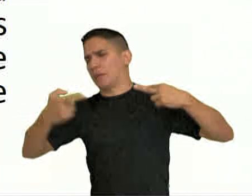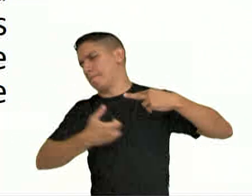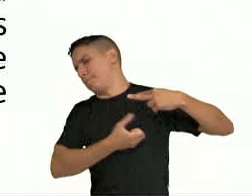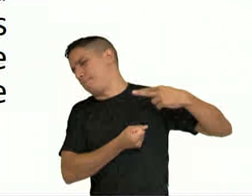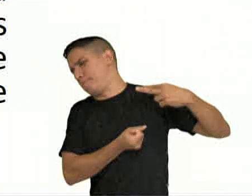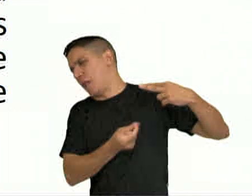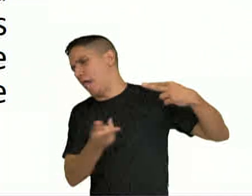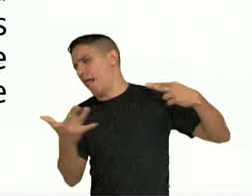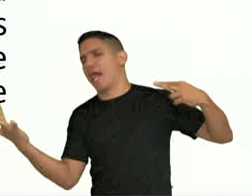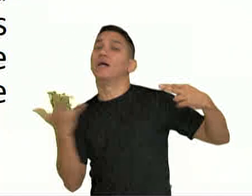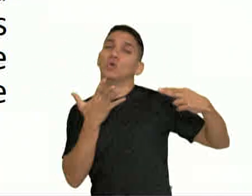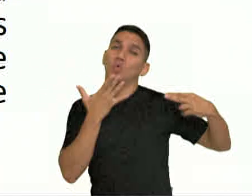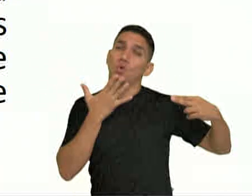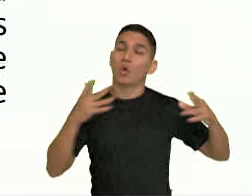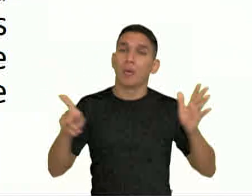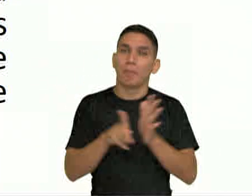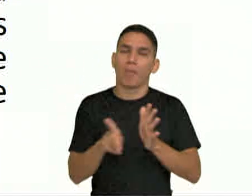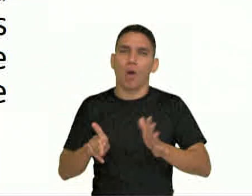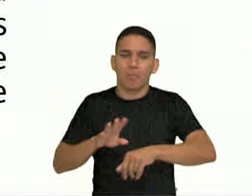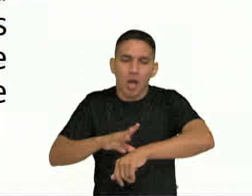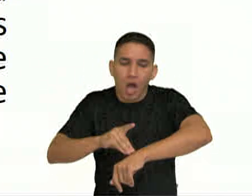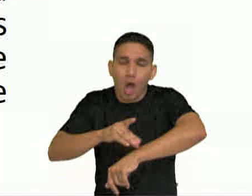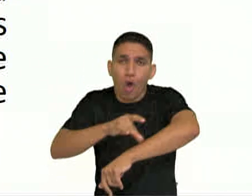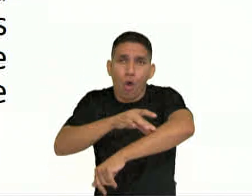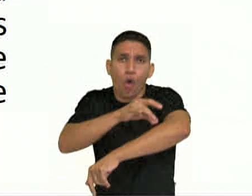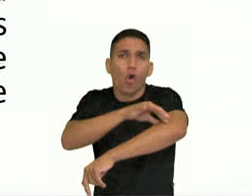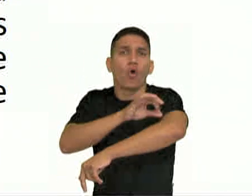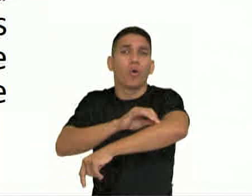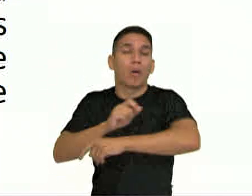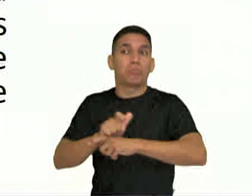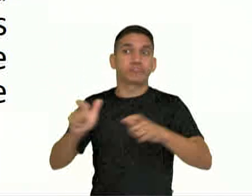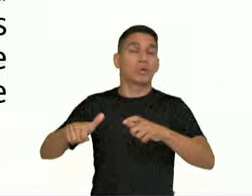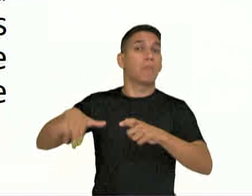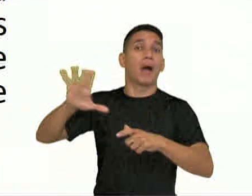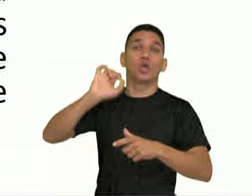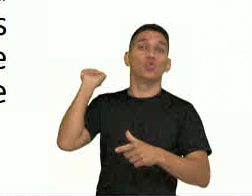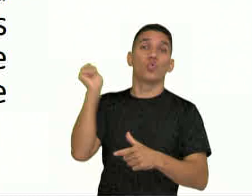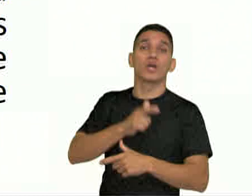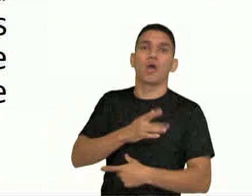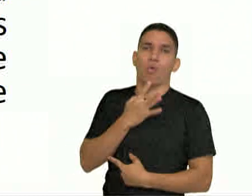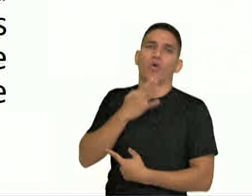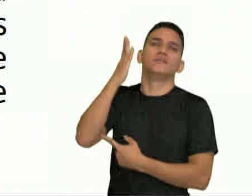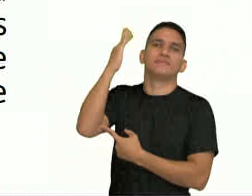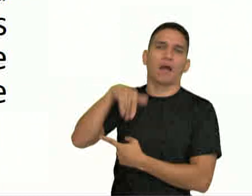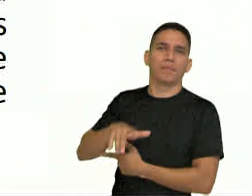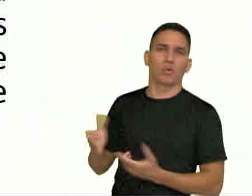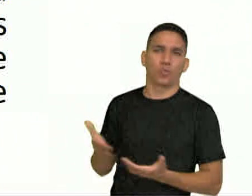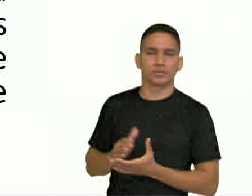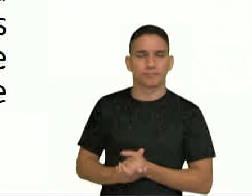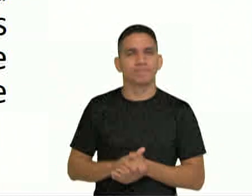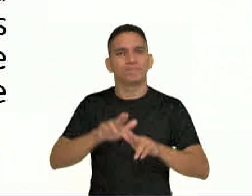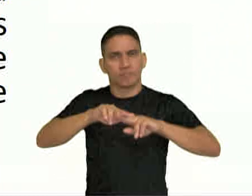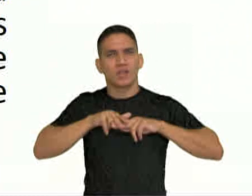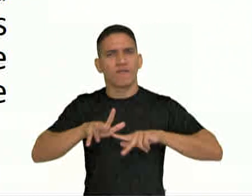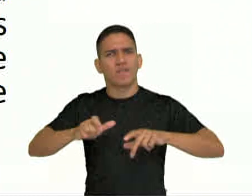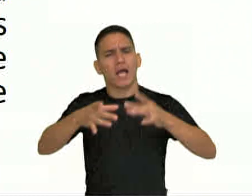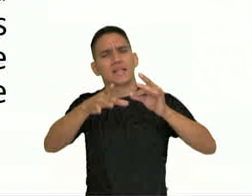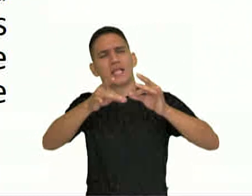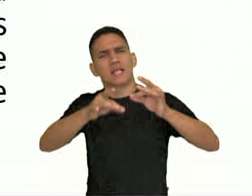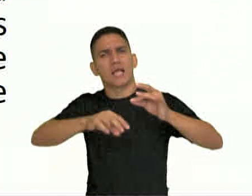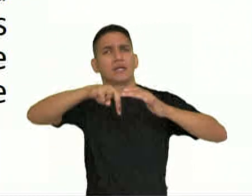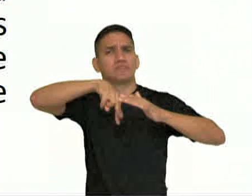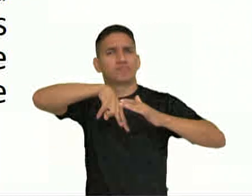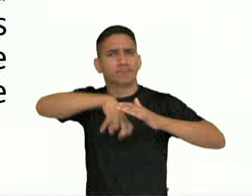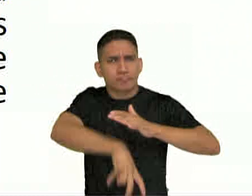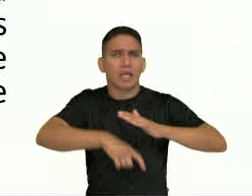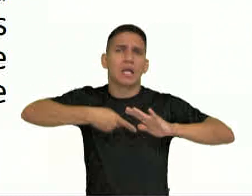de pigmentação da cutis é bem maior do que se conhece hoje. Então hoje a gente vai falar um pouquinho sobre a pigmentação da pele, tá? Mas